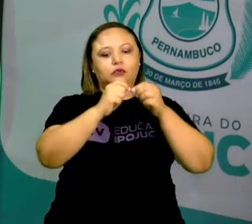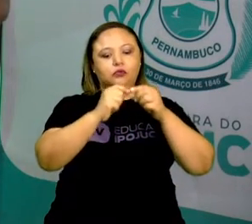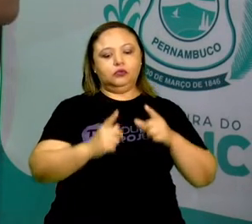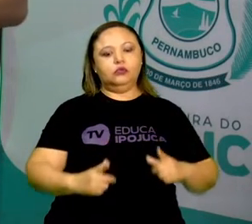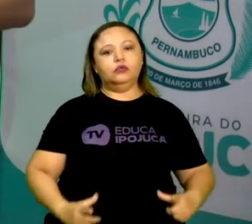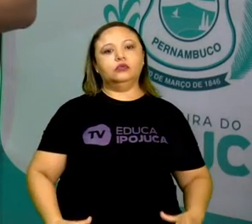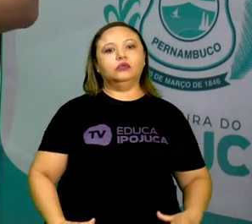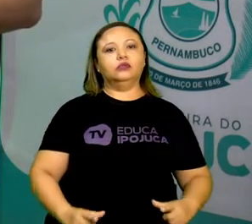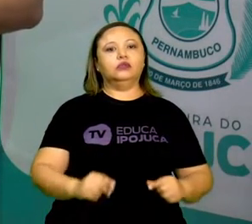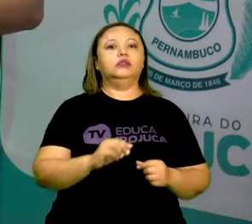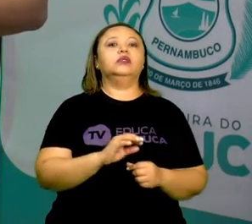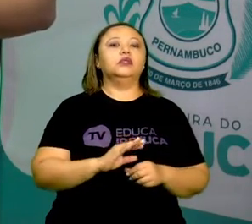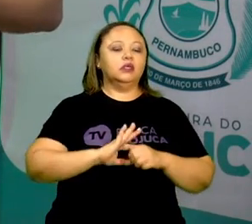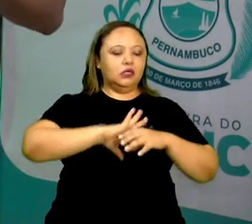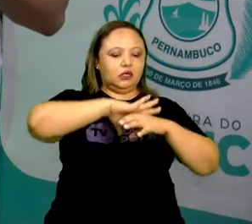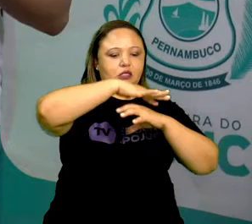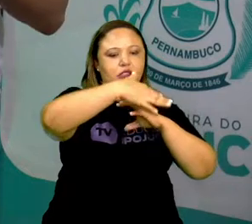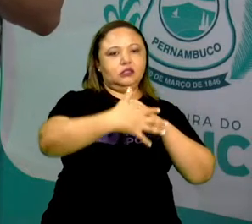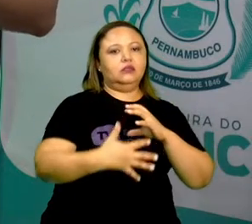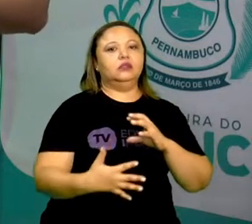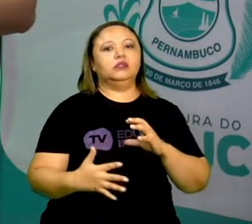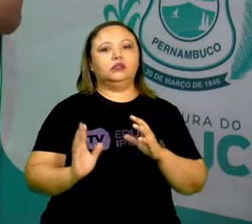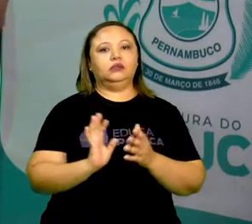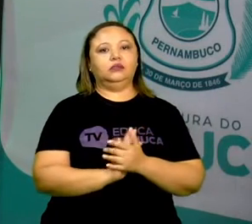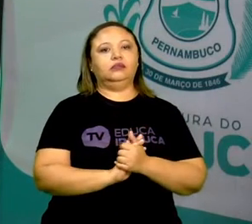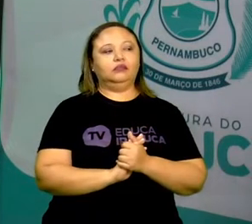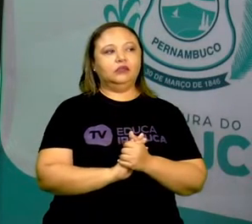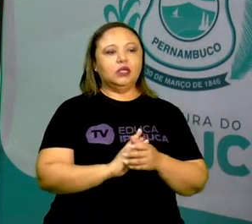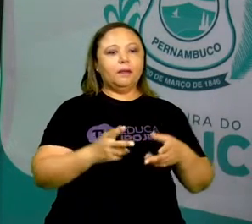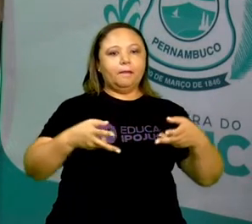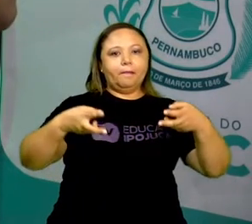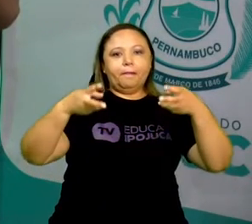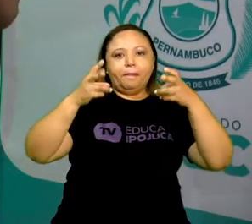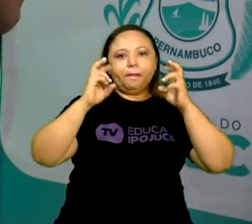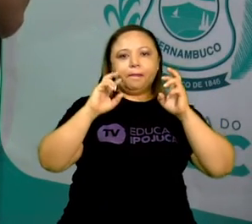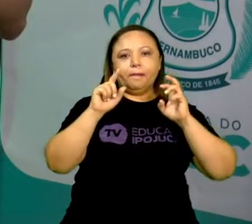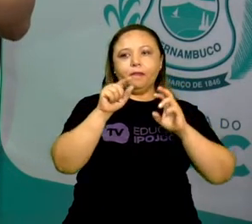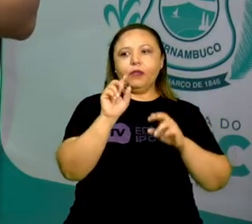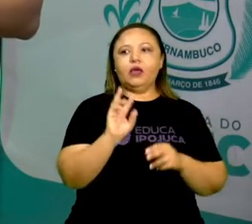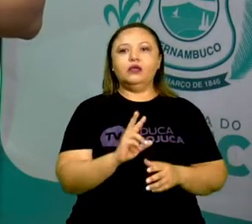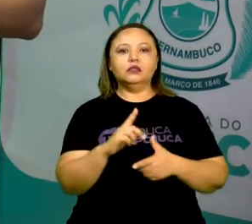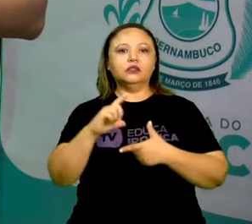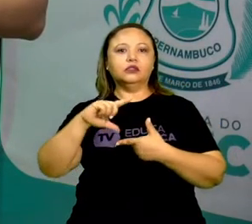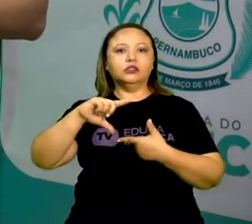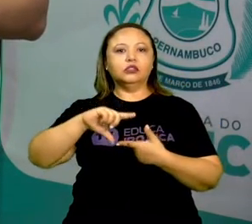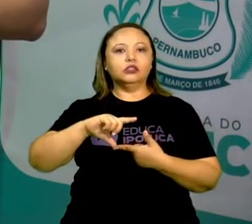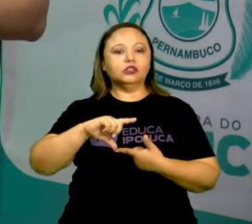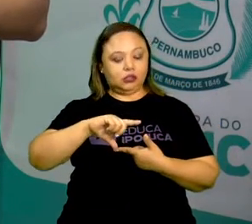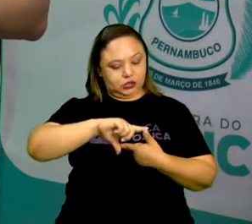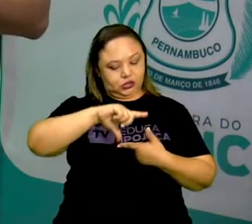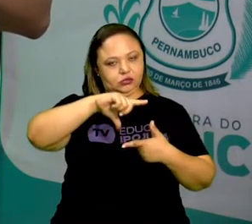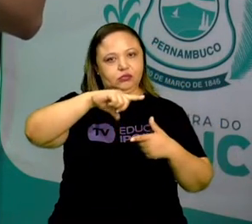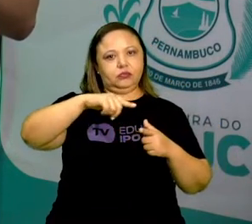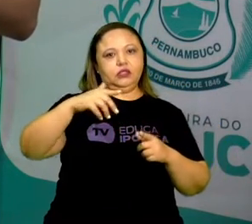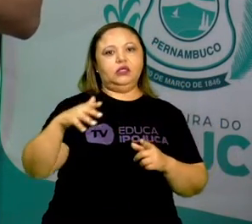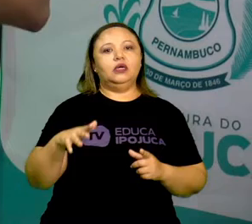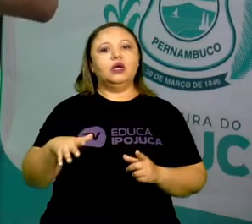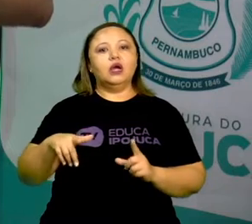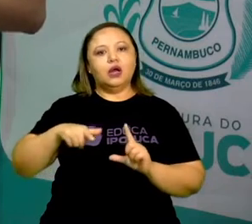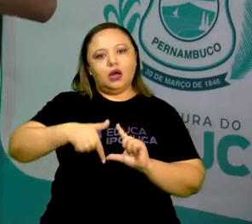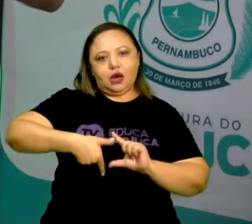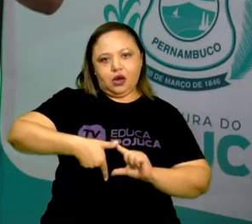cilindro EA esfera e podemos perceber ter essas figuras geométricas espaciais